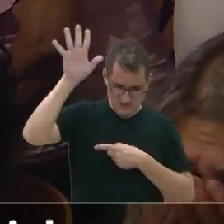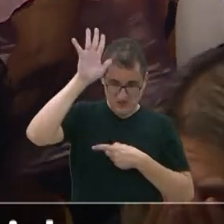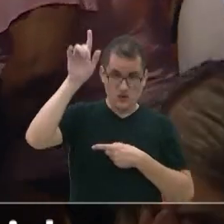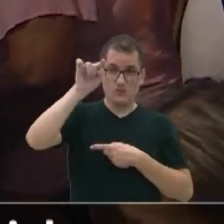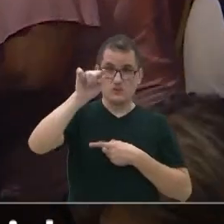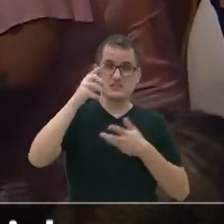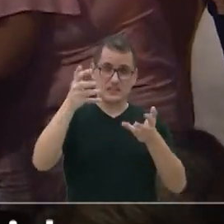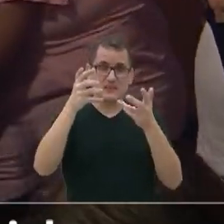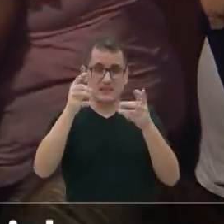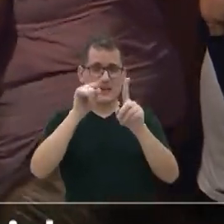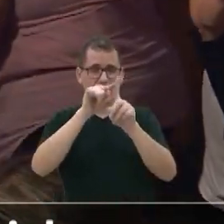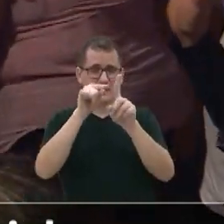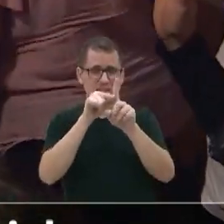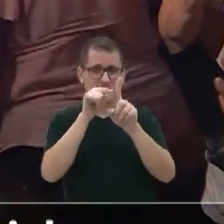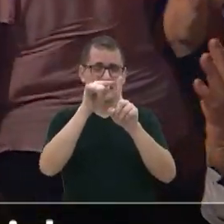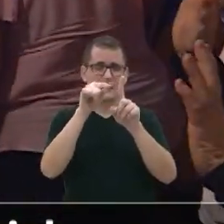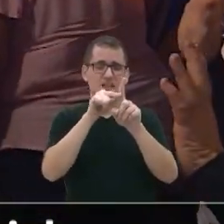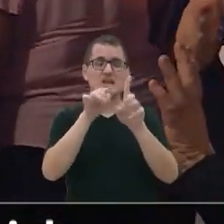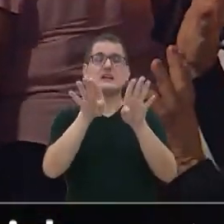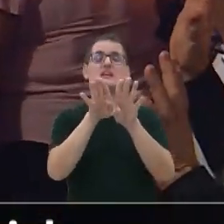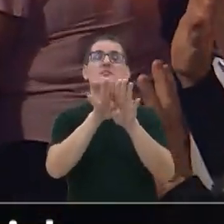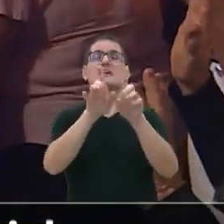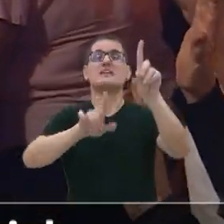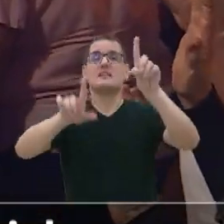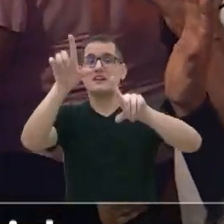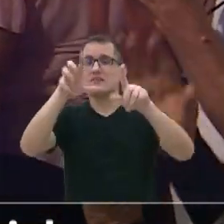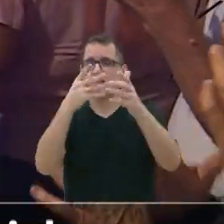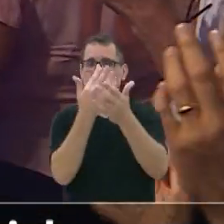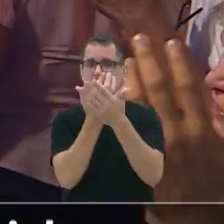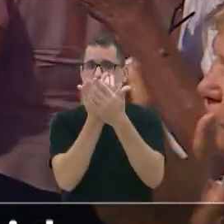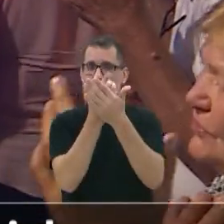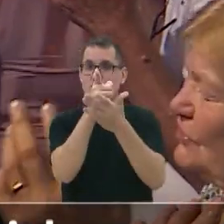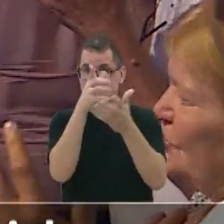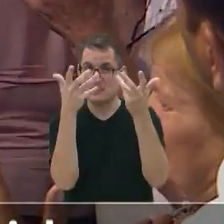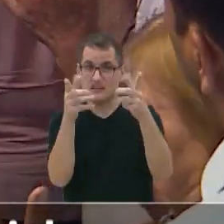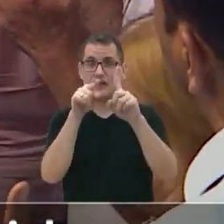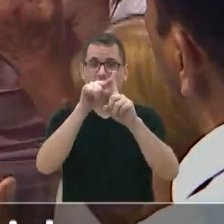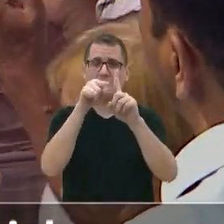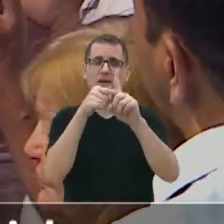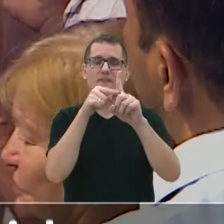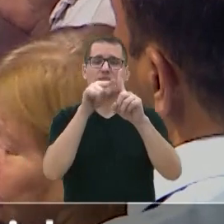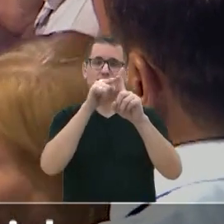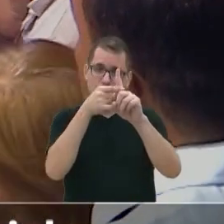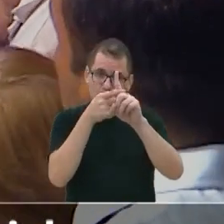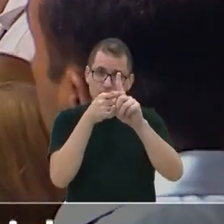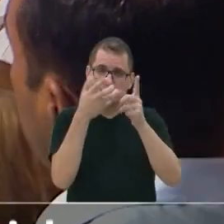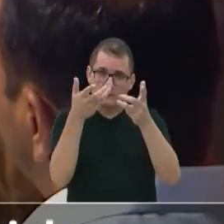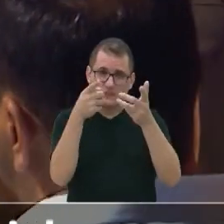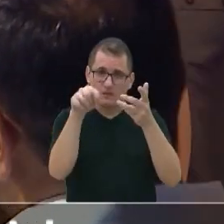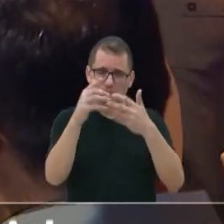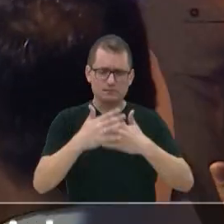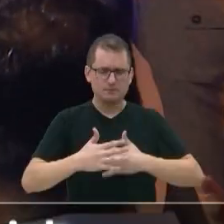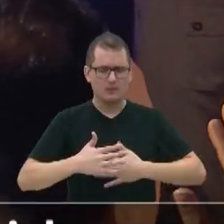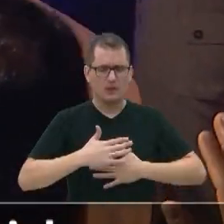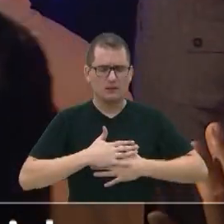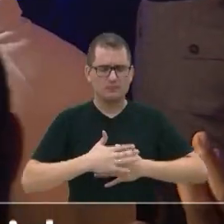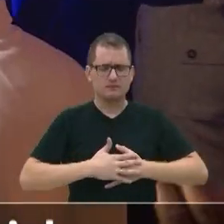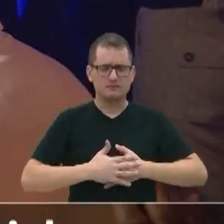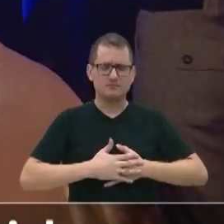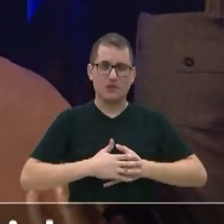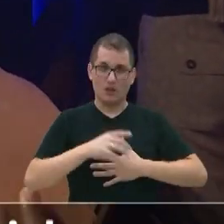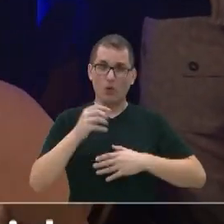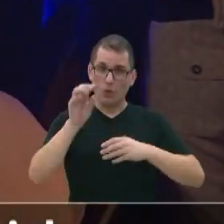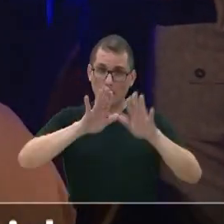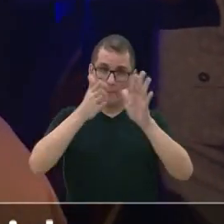você também assiste pela TV Evangelizar, põe a mão no seu ventre, seja usada, mulher, você, pai, você que